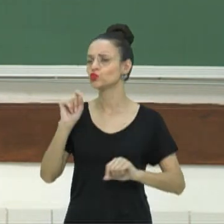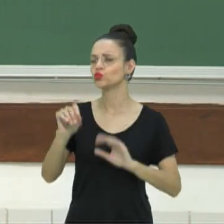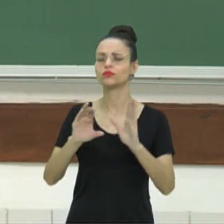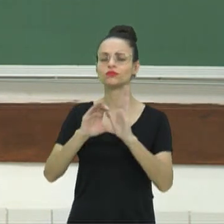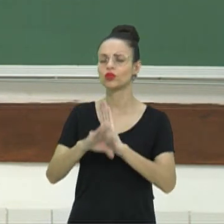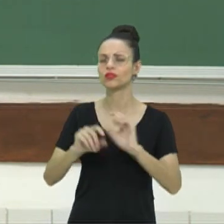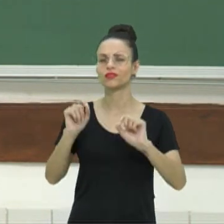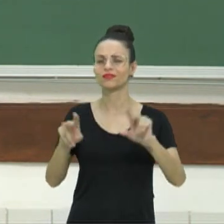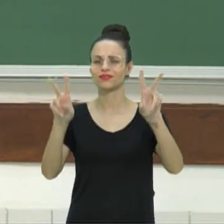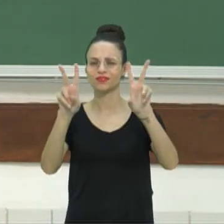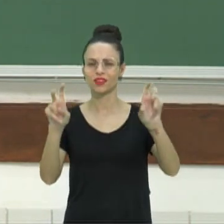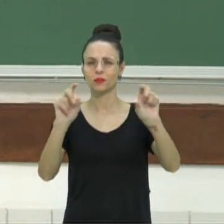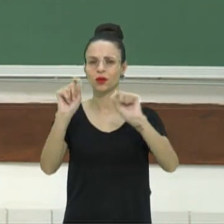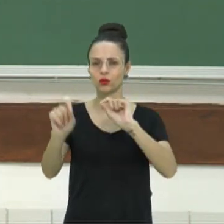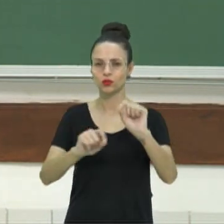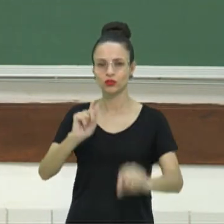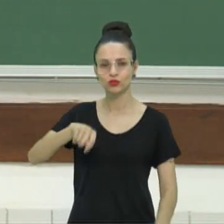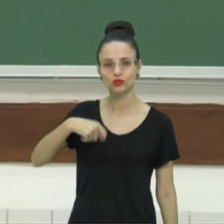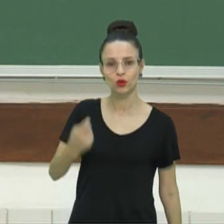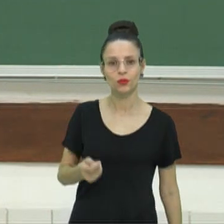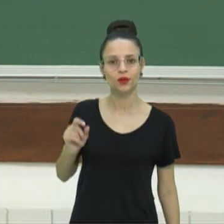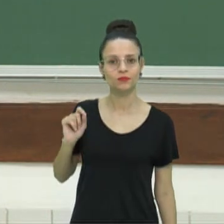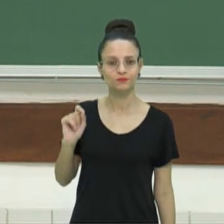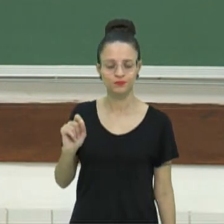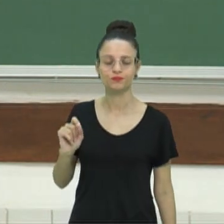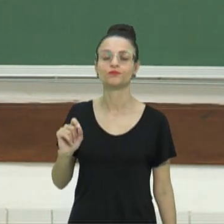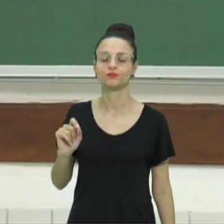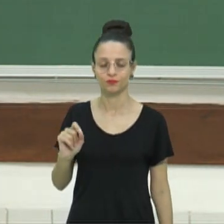esse? Do que nós estamos falando? É sobre a